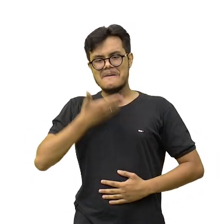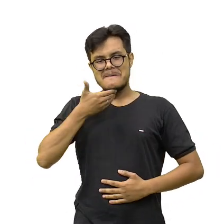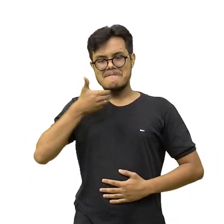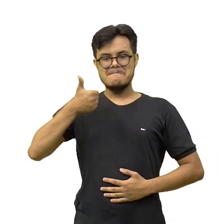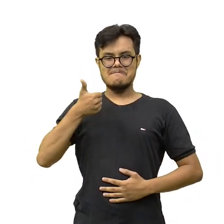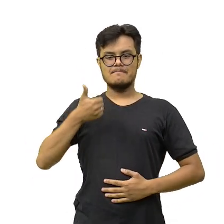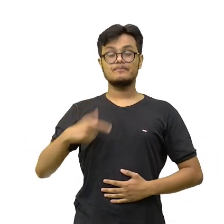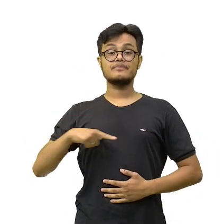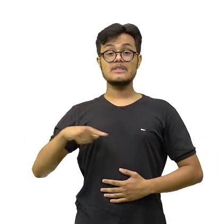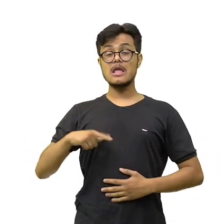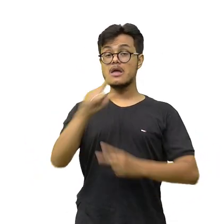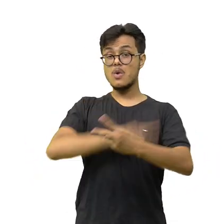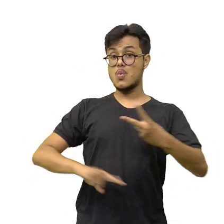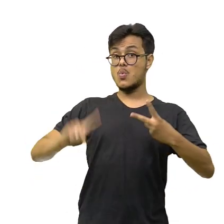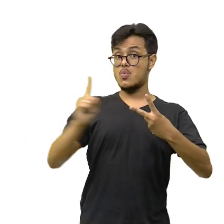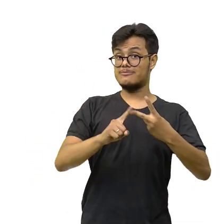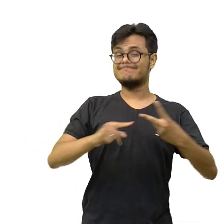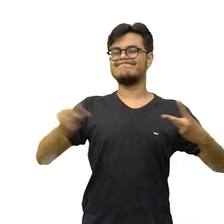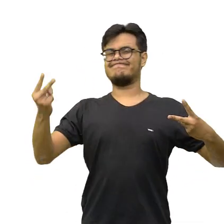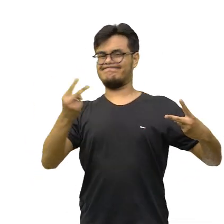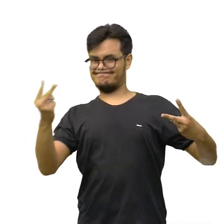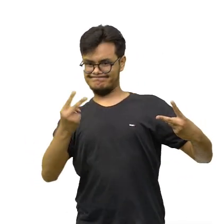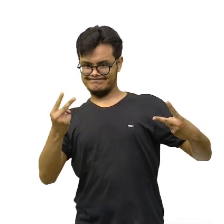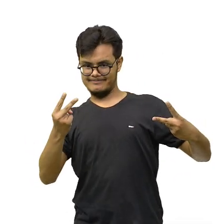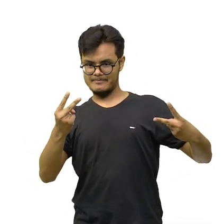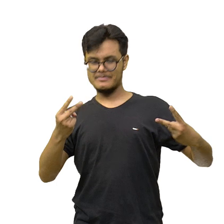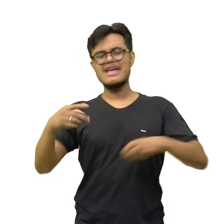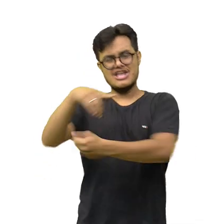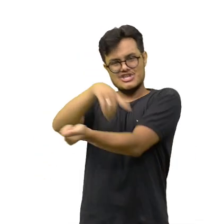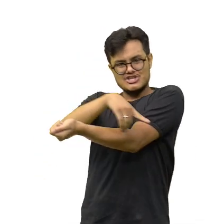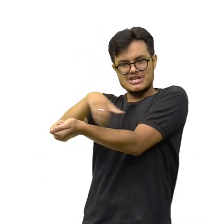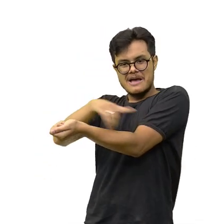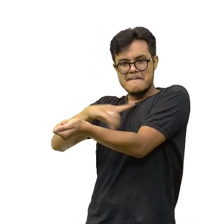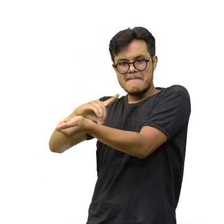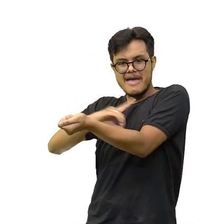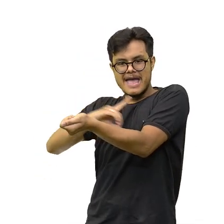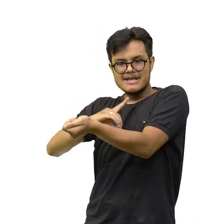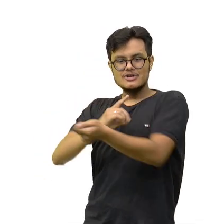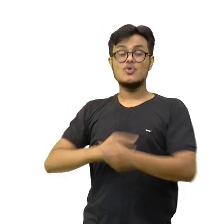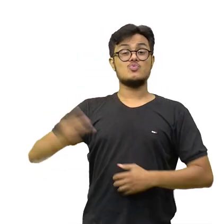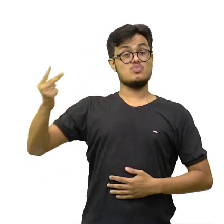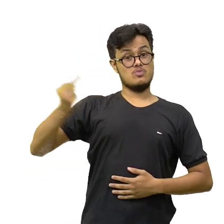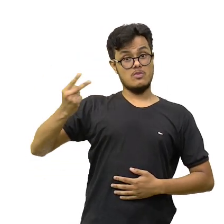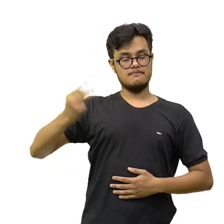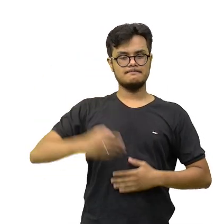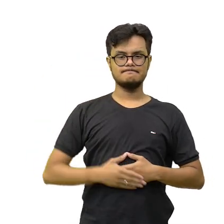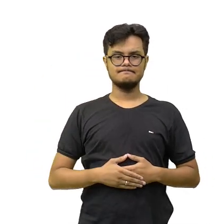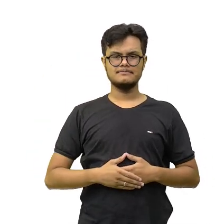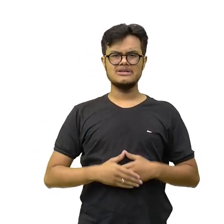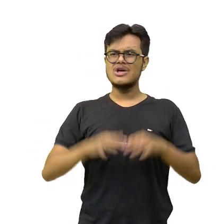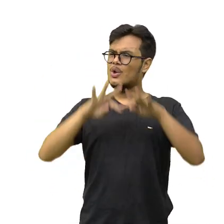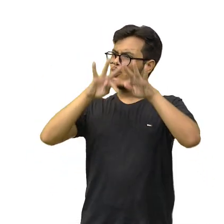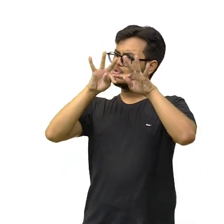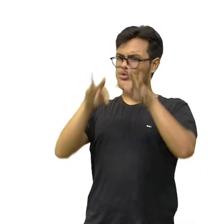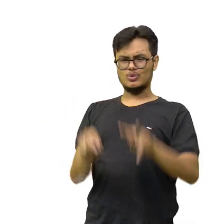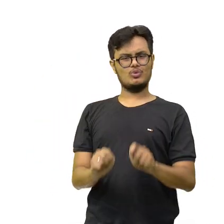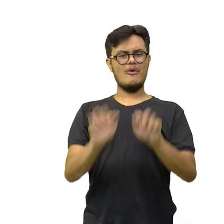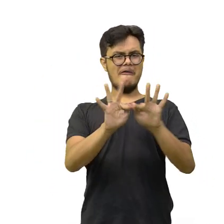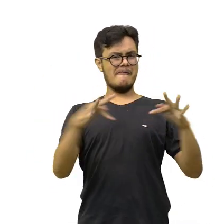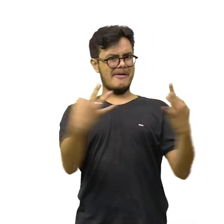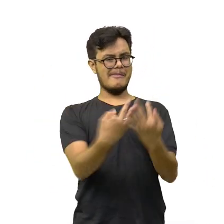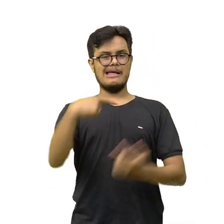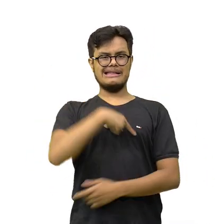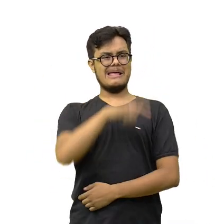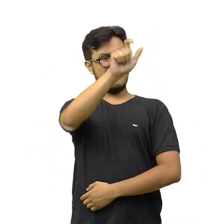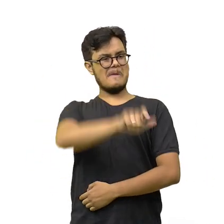o diabético tipo 2. Diabético tipo 2 é aquele diabético que todo mundo tem na família, aquela